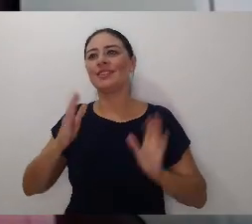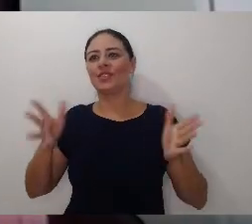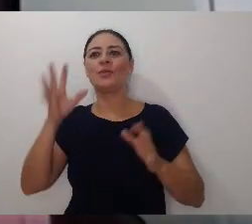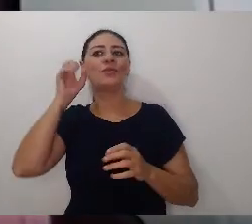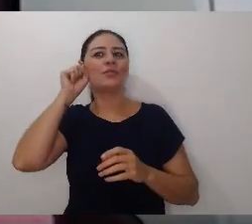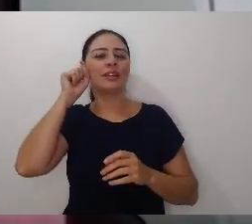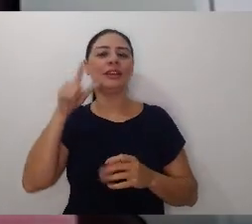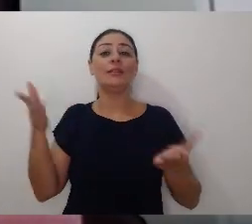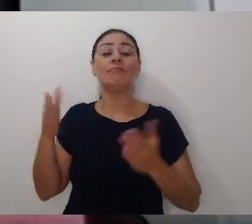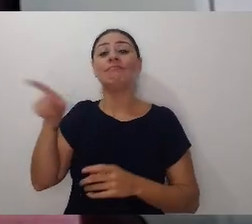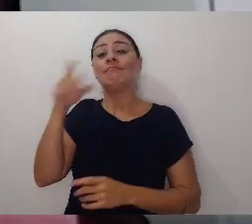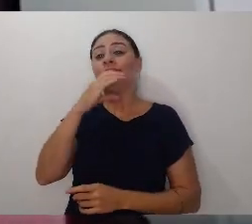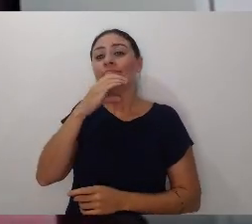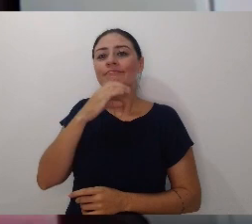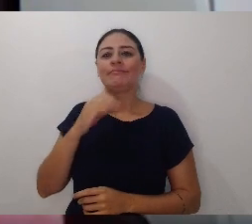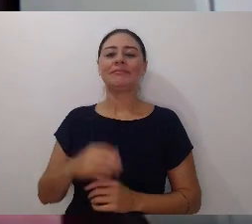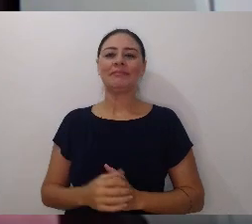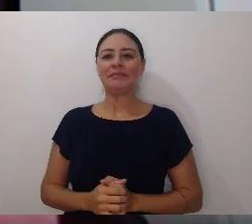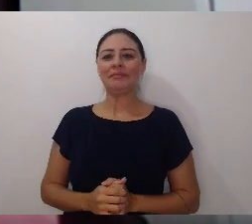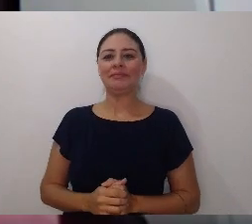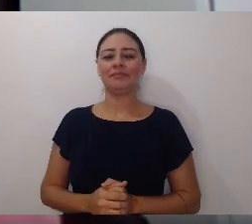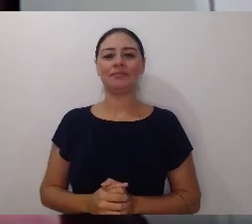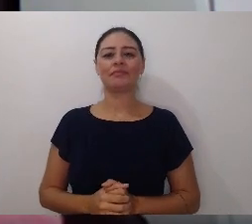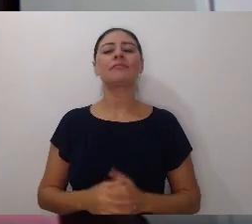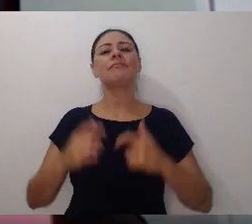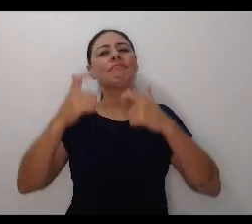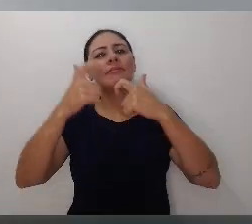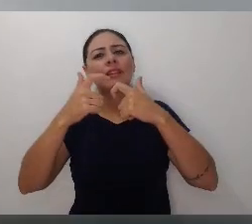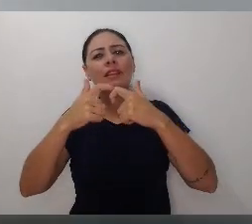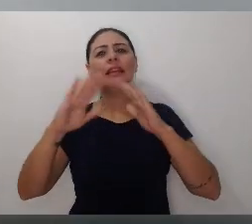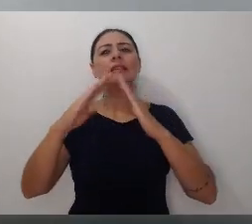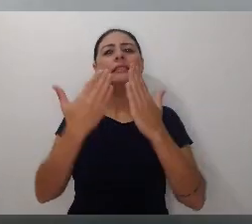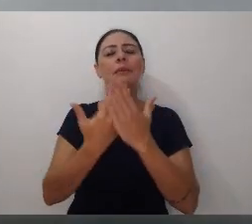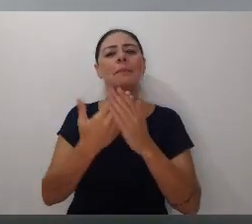a gente vai apurar um pouquinho, né, Marilu? Sim. Doutora,